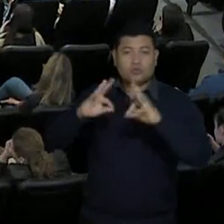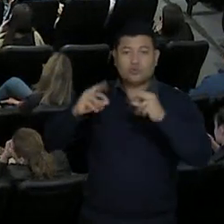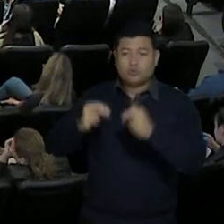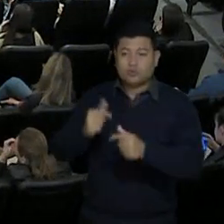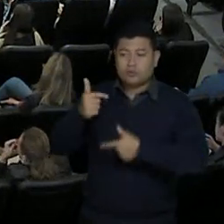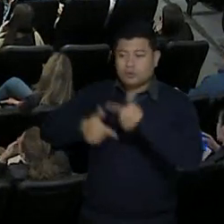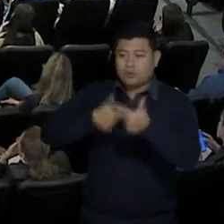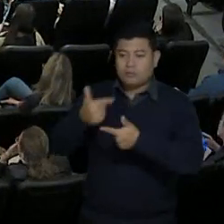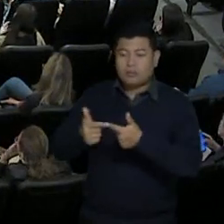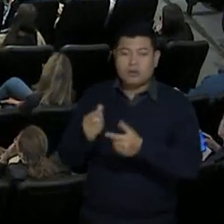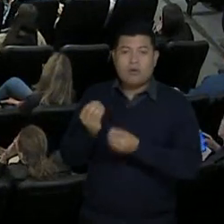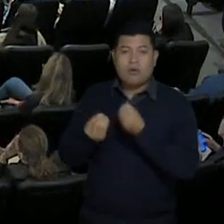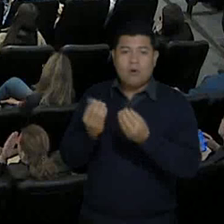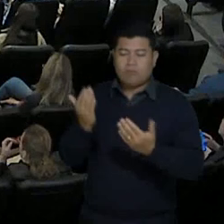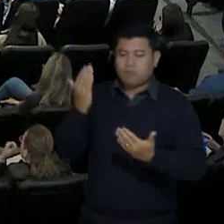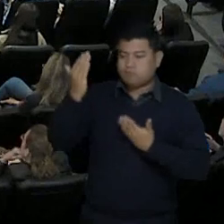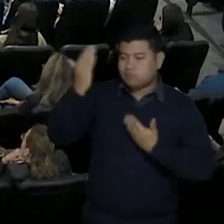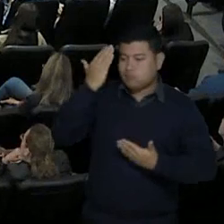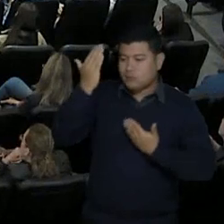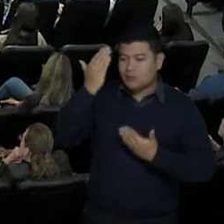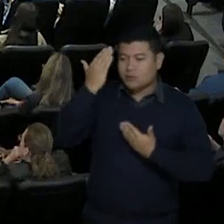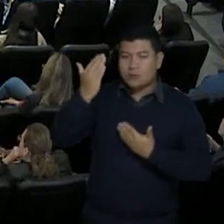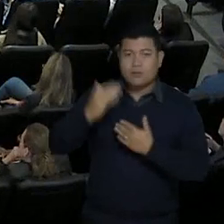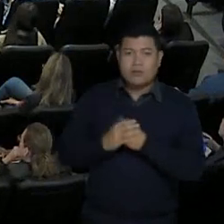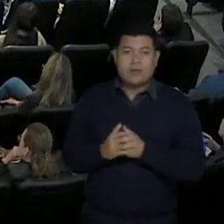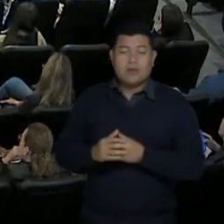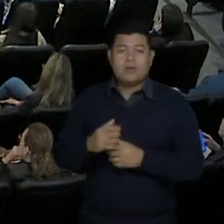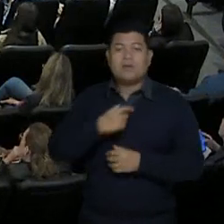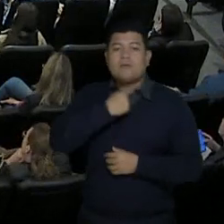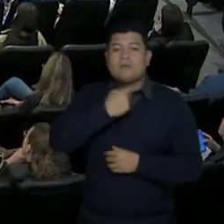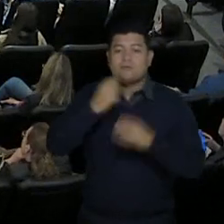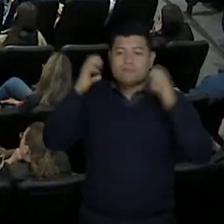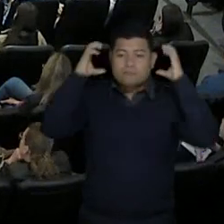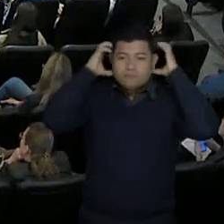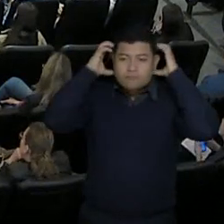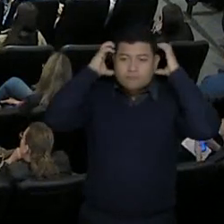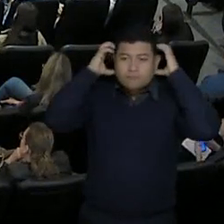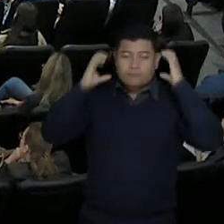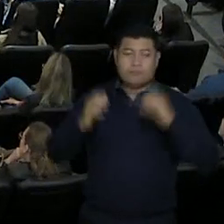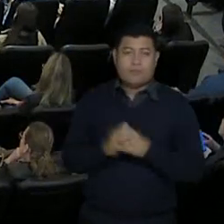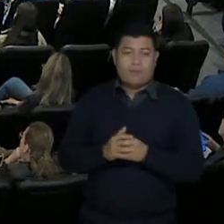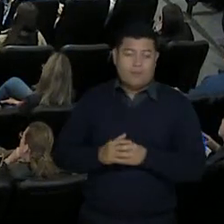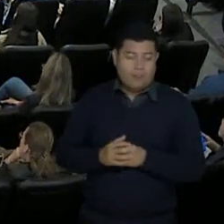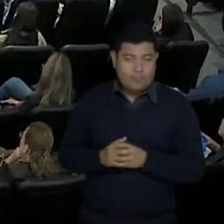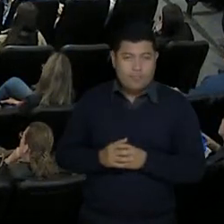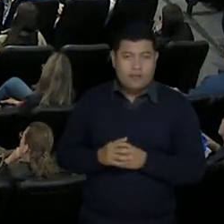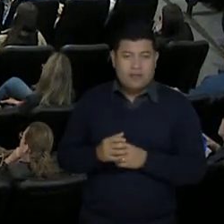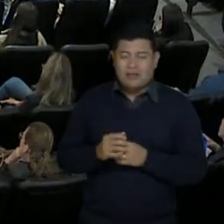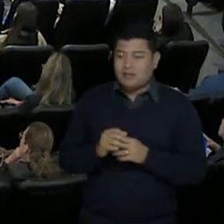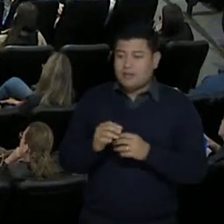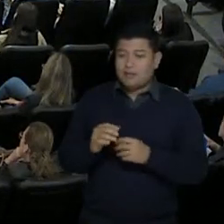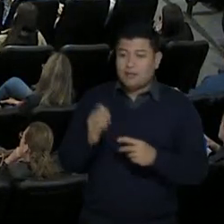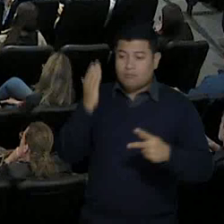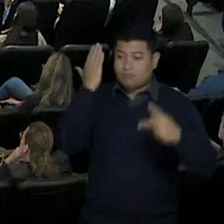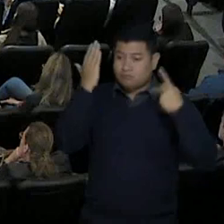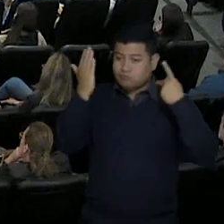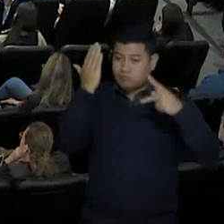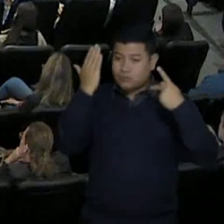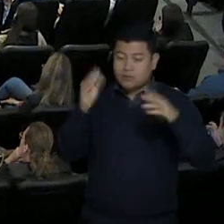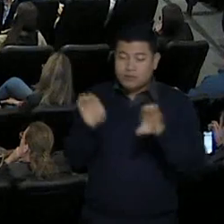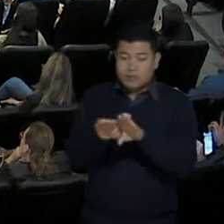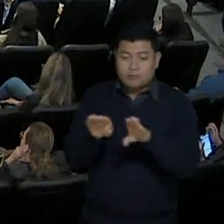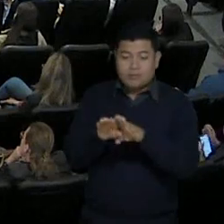fonológico e psicopedagógico gratuito paraas três redes que a gente tem no nosso município e